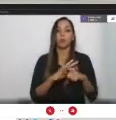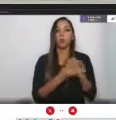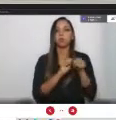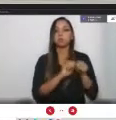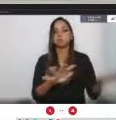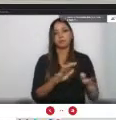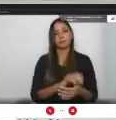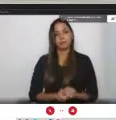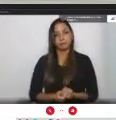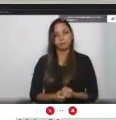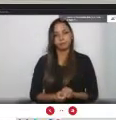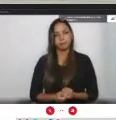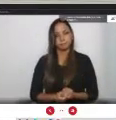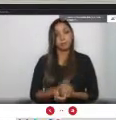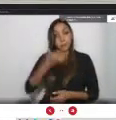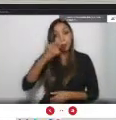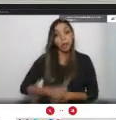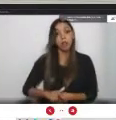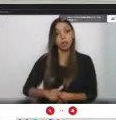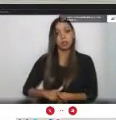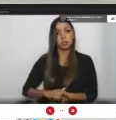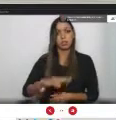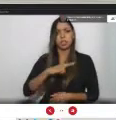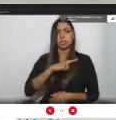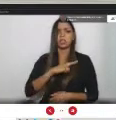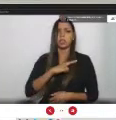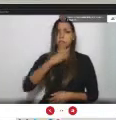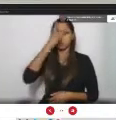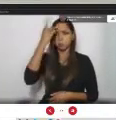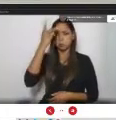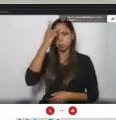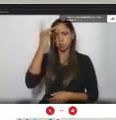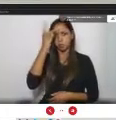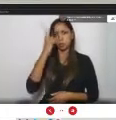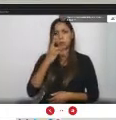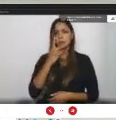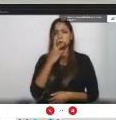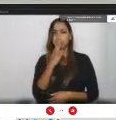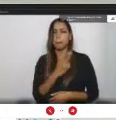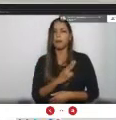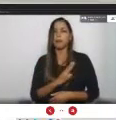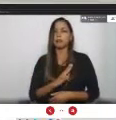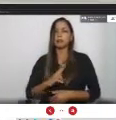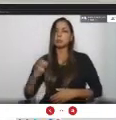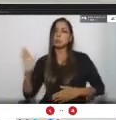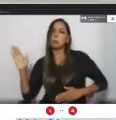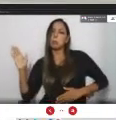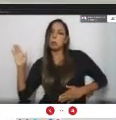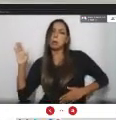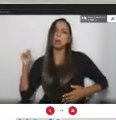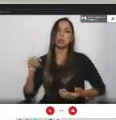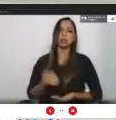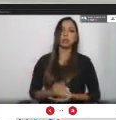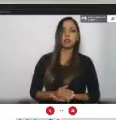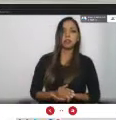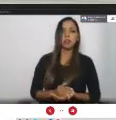safados que ainda querem roubar, que ainda assaltam a unidade de saúde para roubar